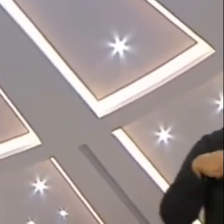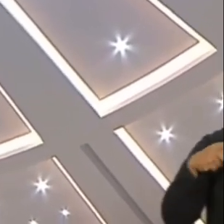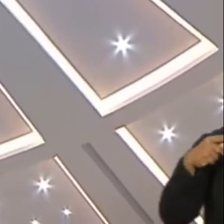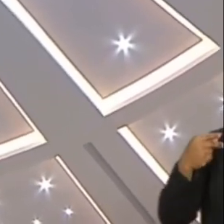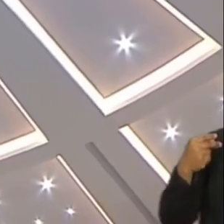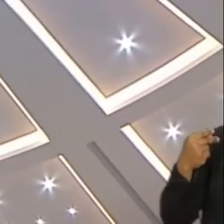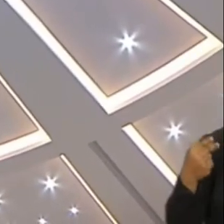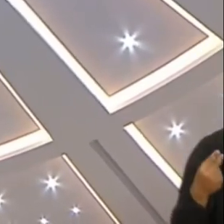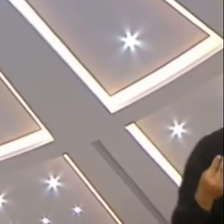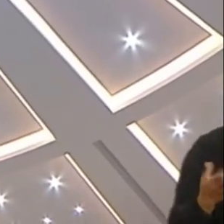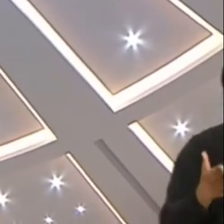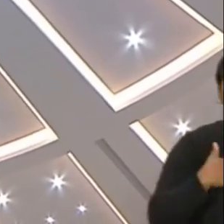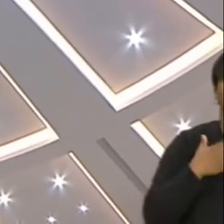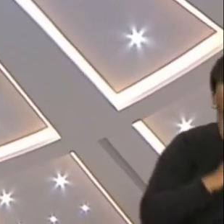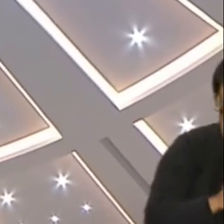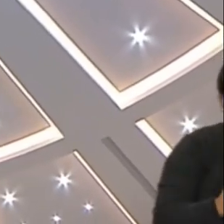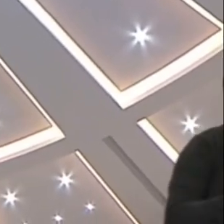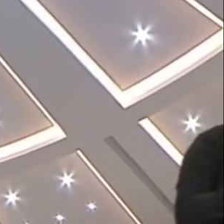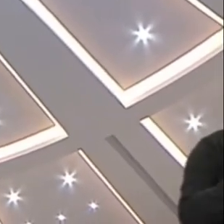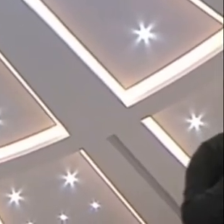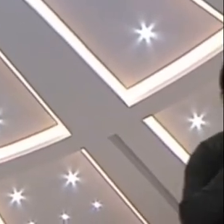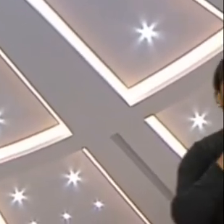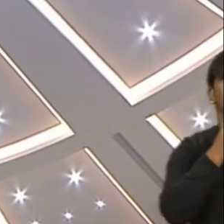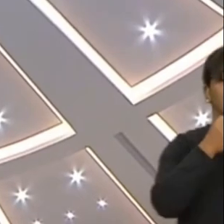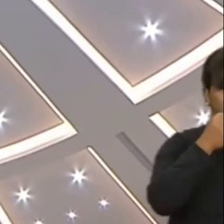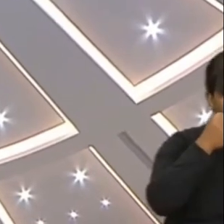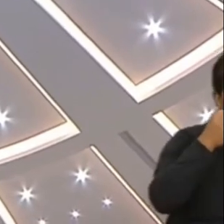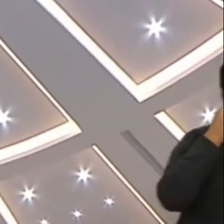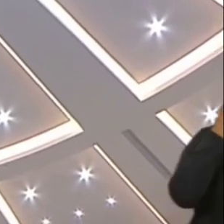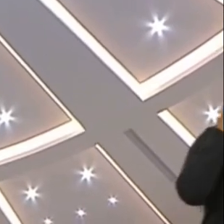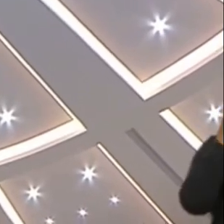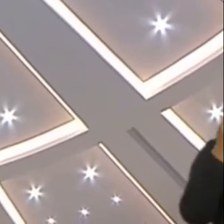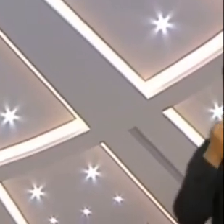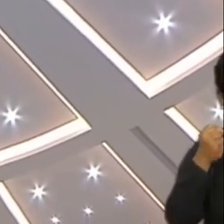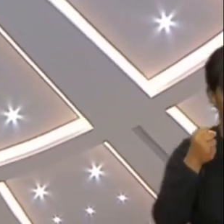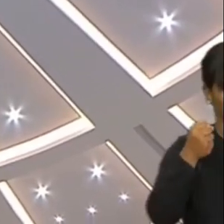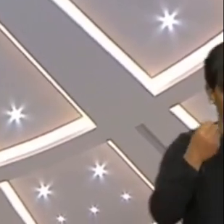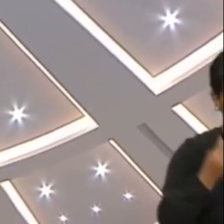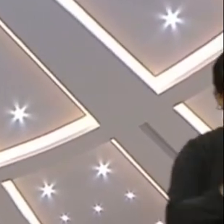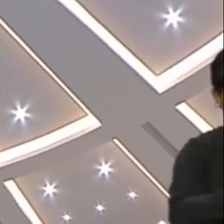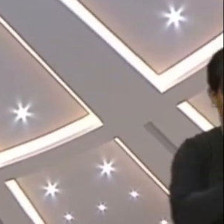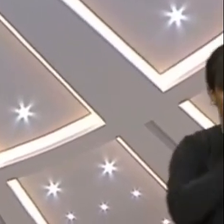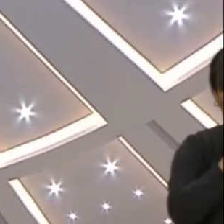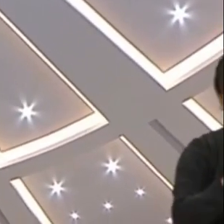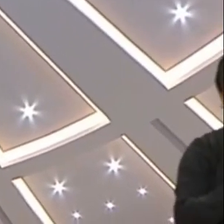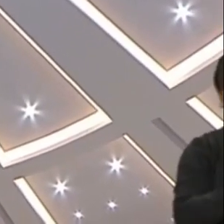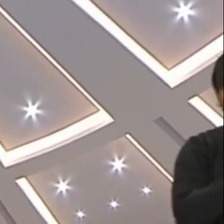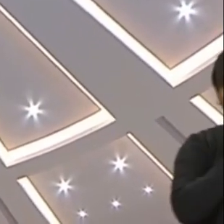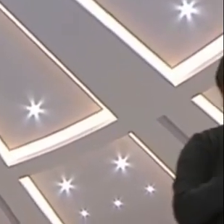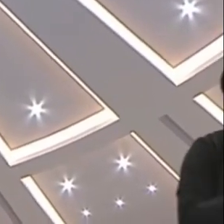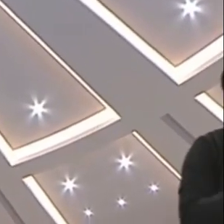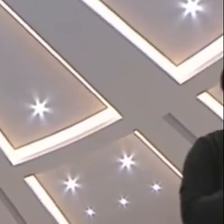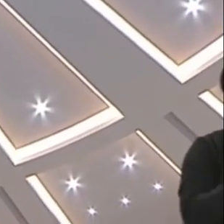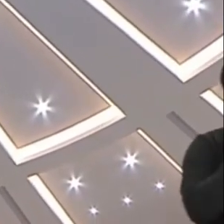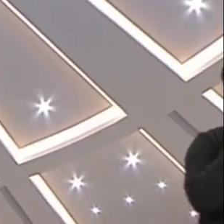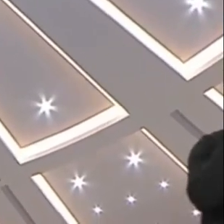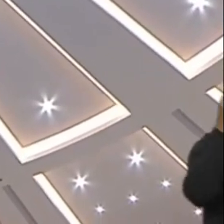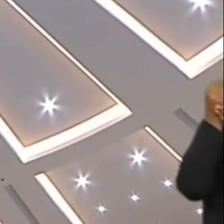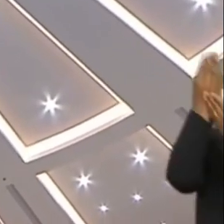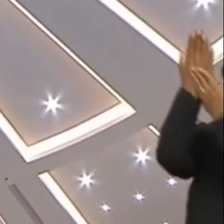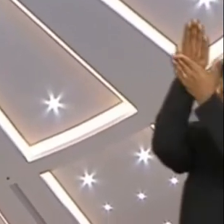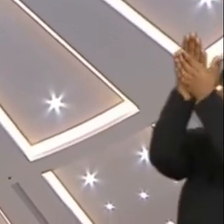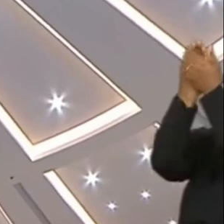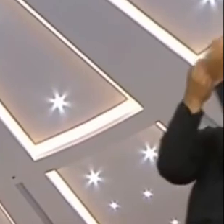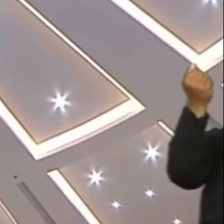tesouro é a minha. Salvação. Põe jornais aqui, por favor. Te entrego a minha vida. Meu Deus.